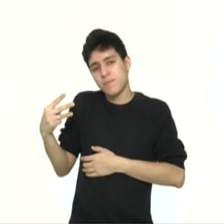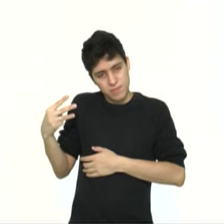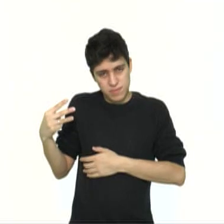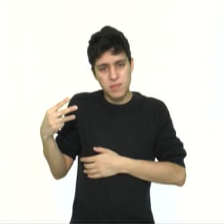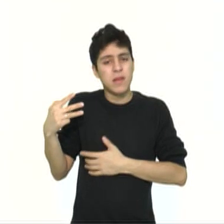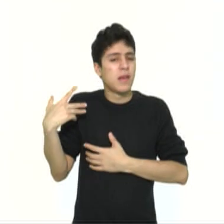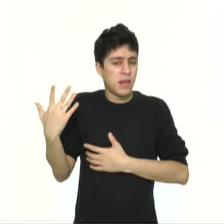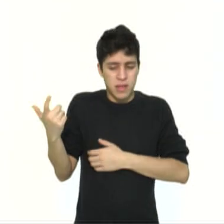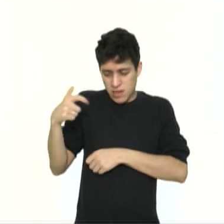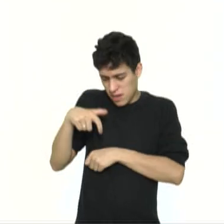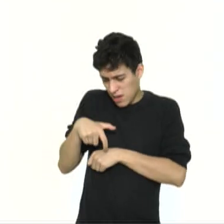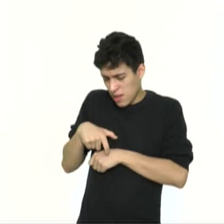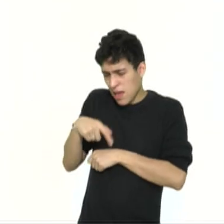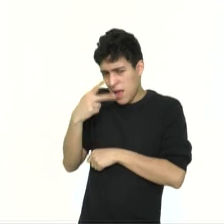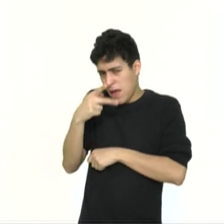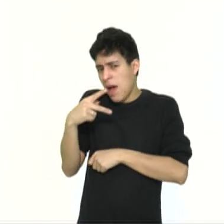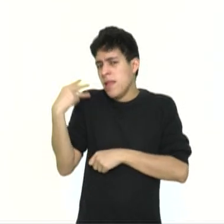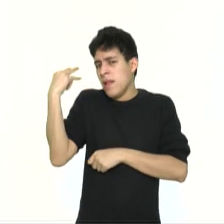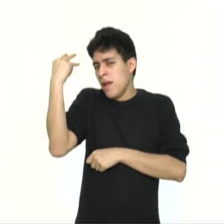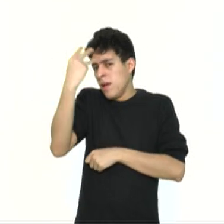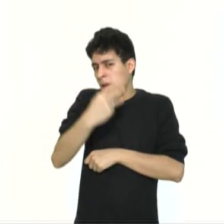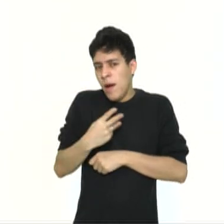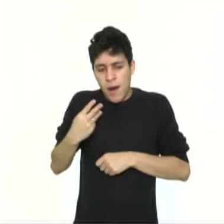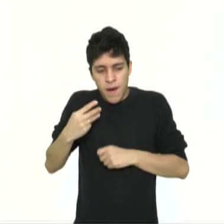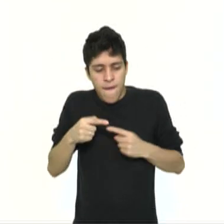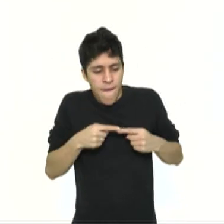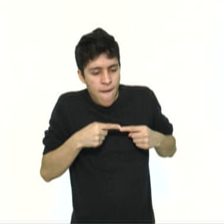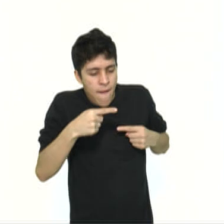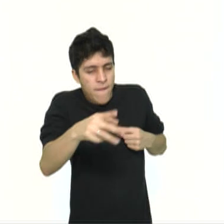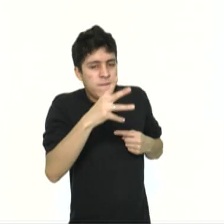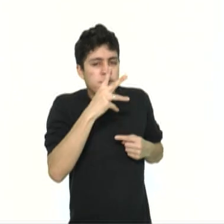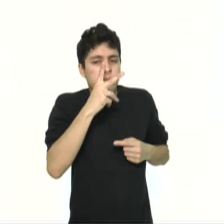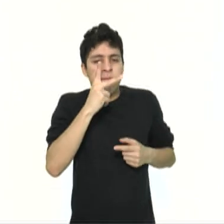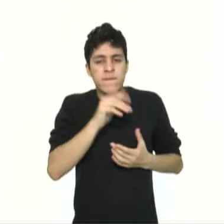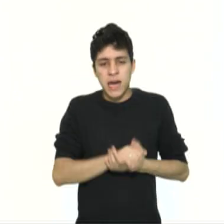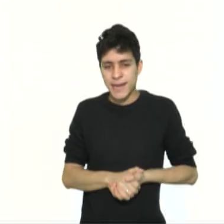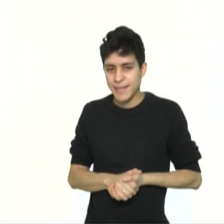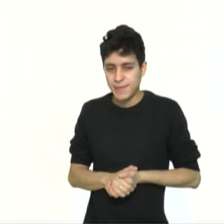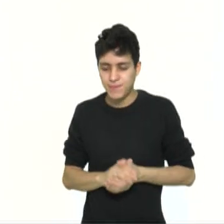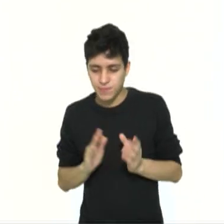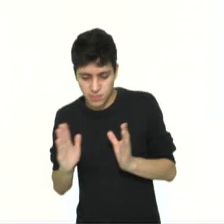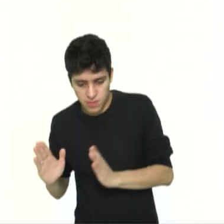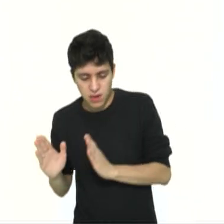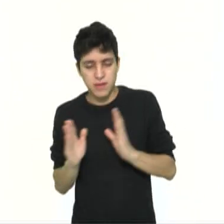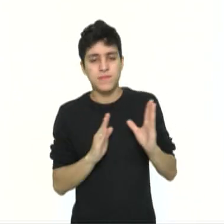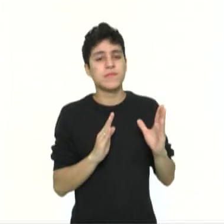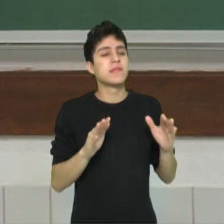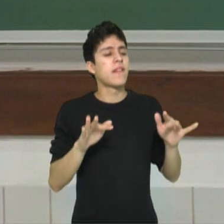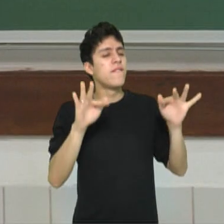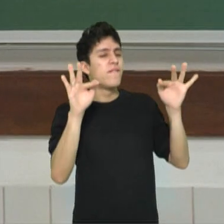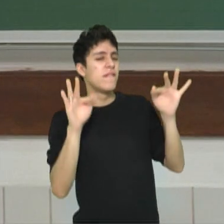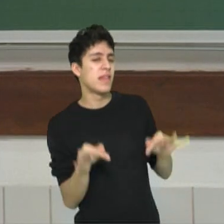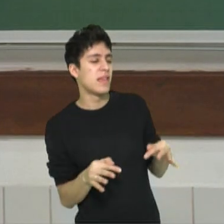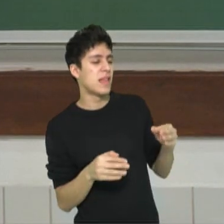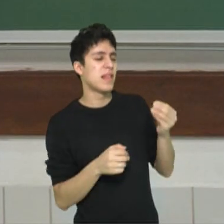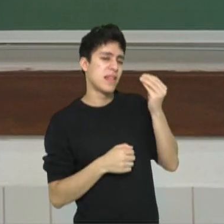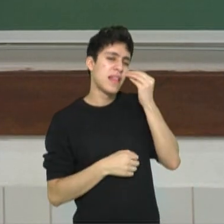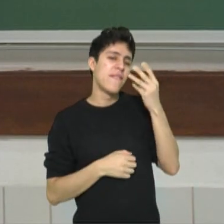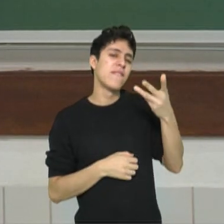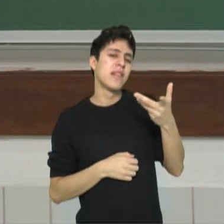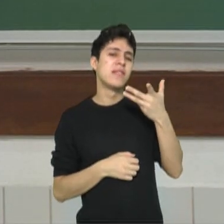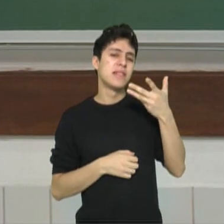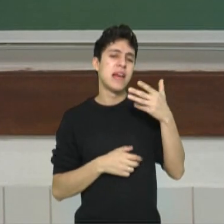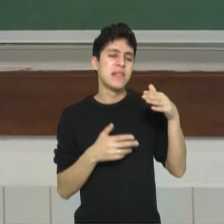3. Então, o tempo dele foi de 3 horas. E por fim, para calcular a velocidade média, a gente já tem